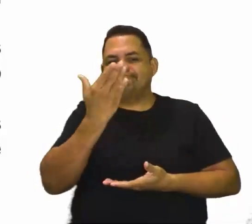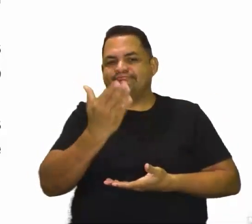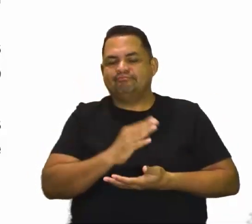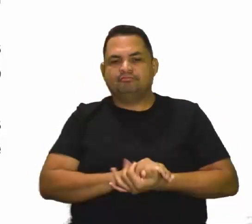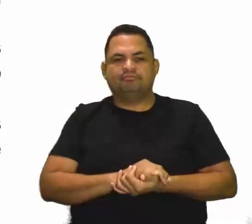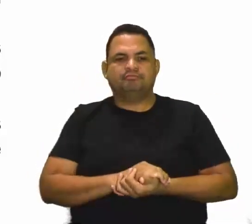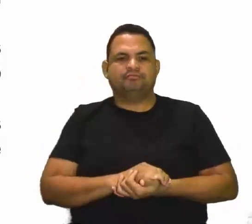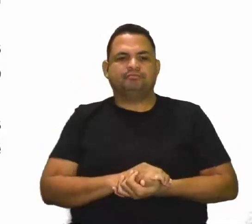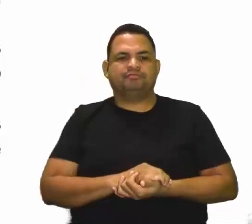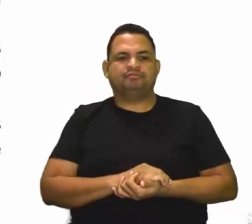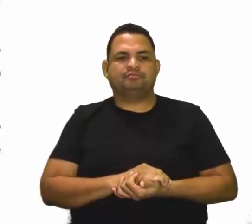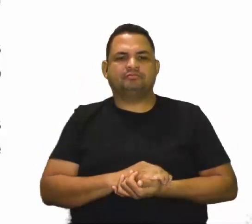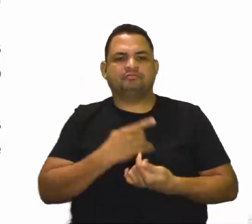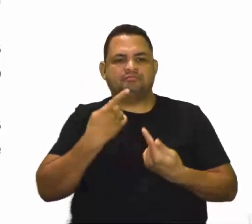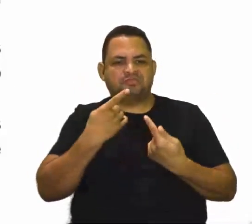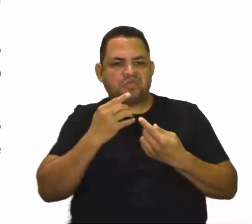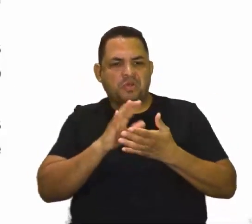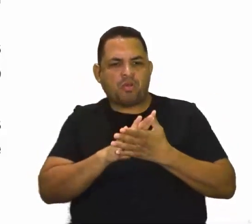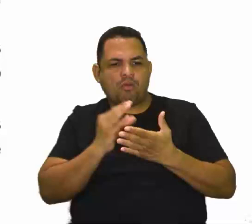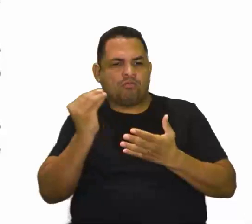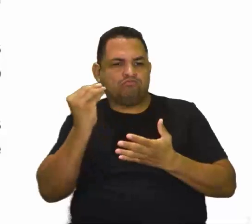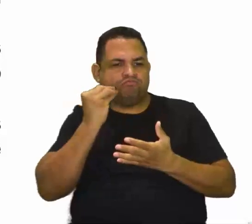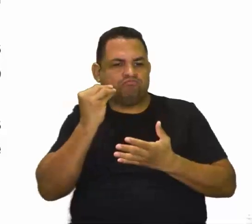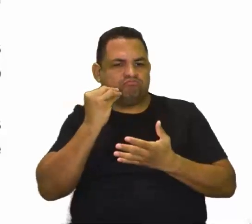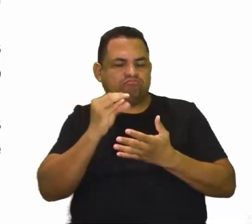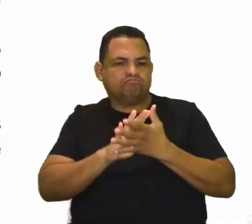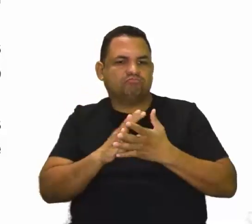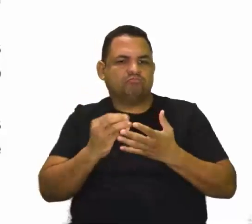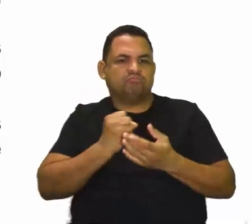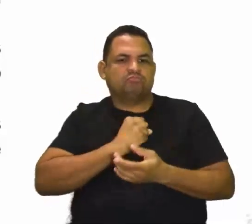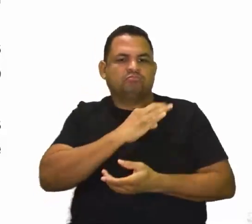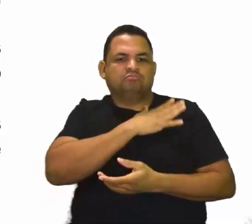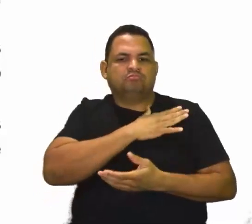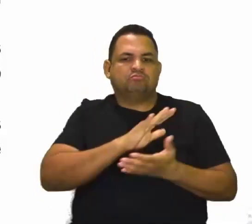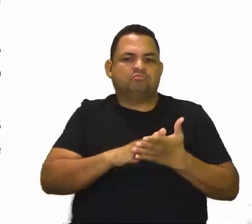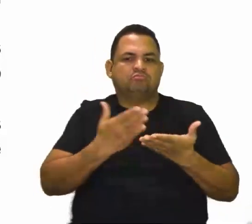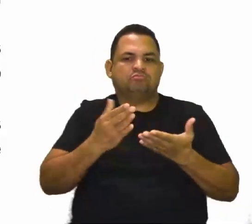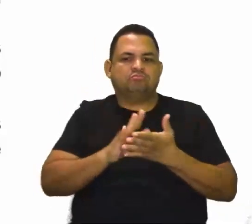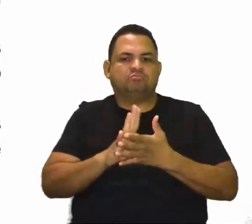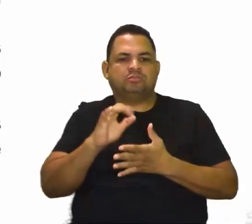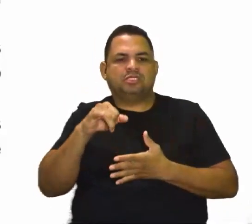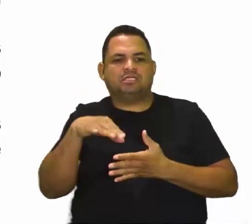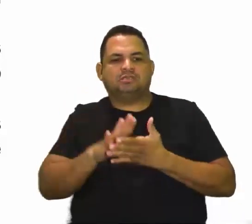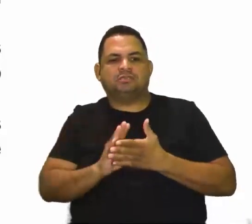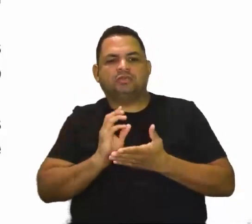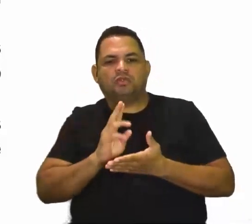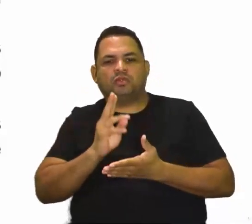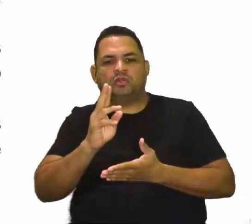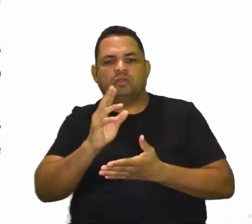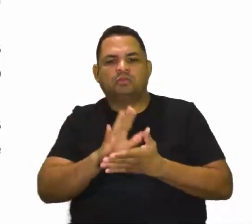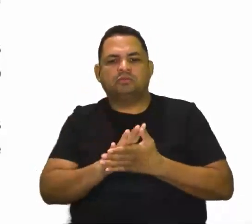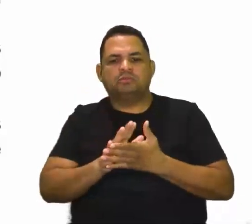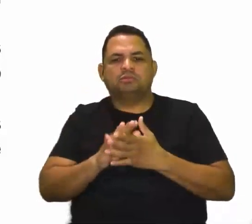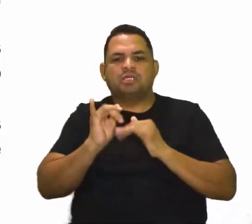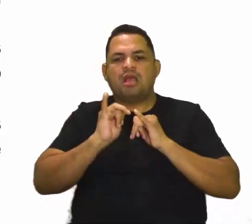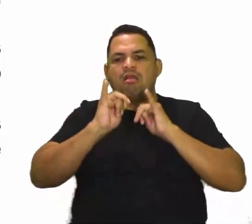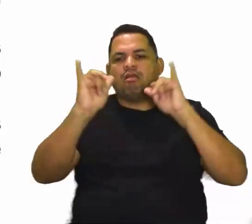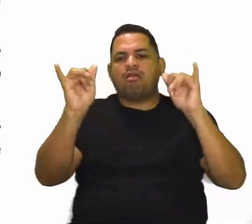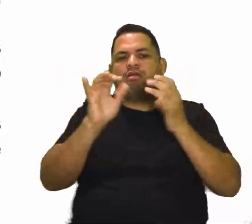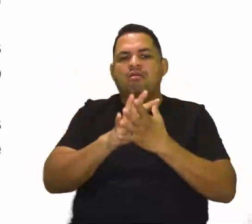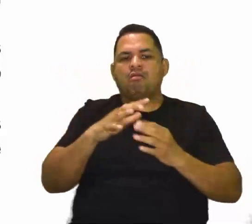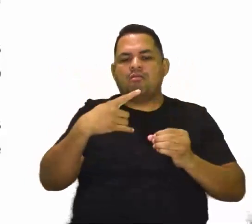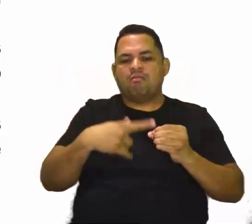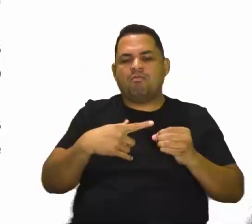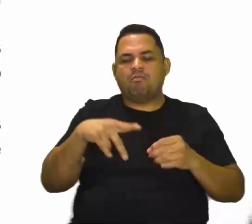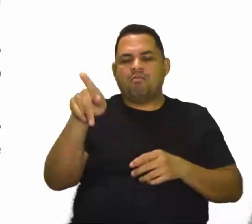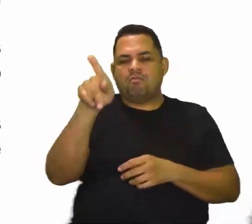gente. A tentativa do Exército de impedir que os tenentes desertores continuassem sua pregação pelo